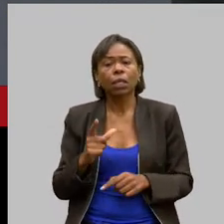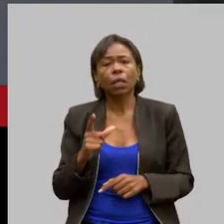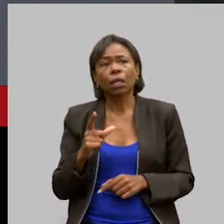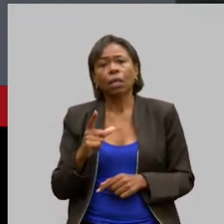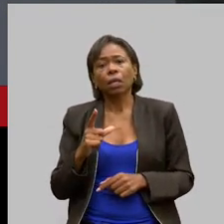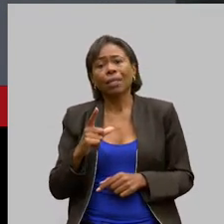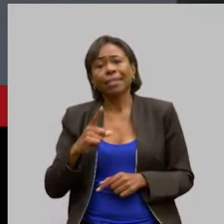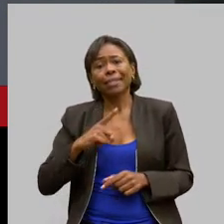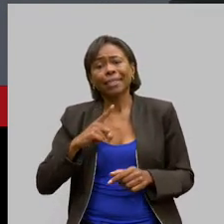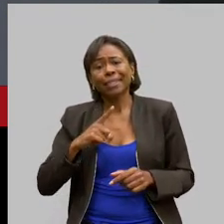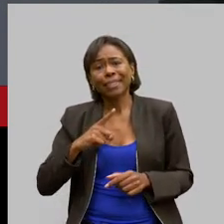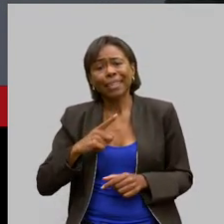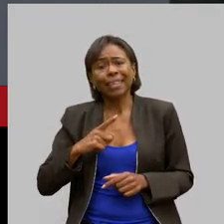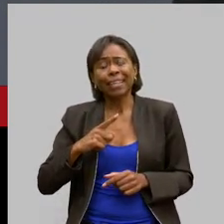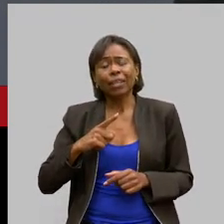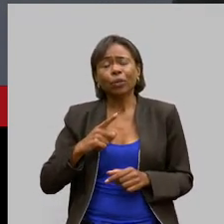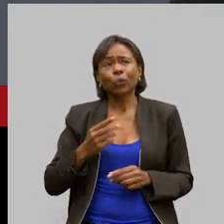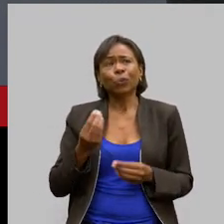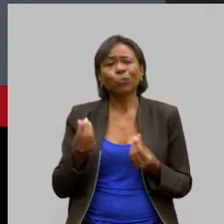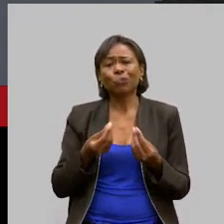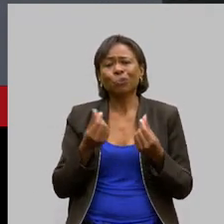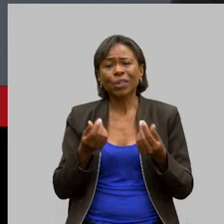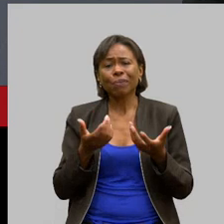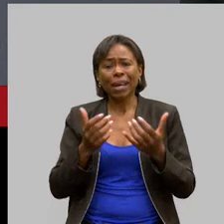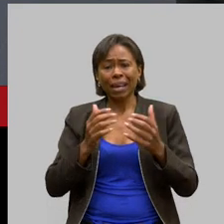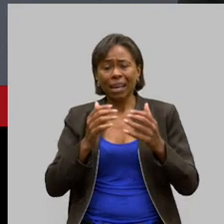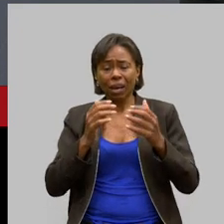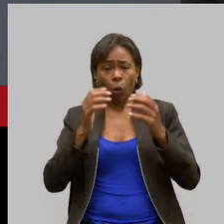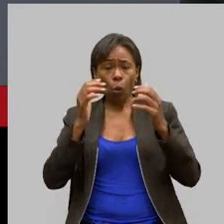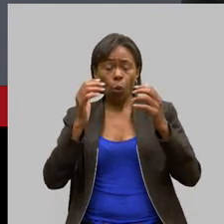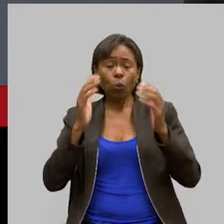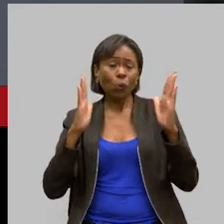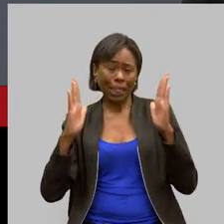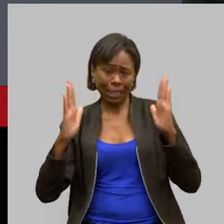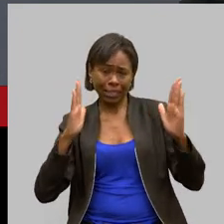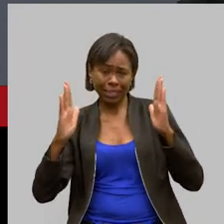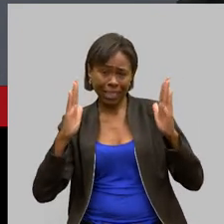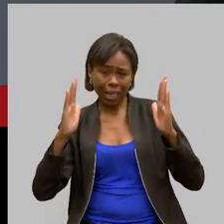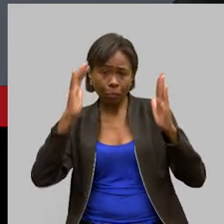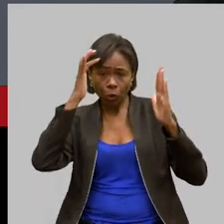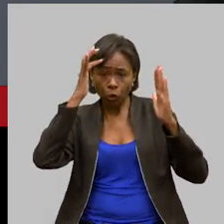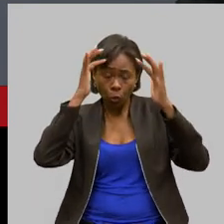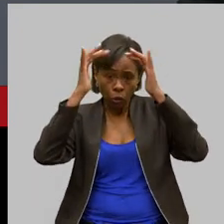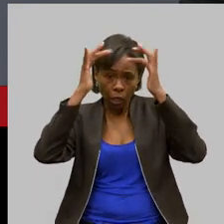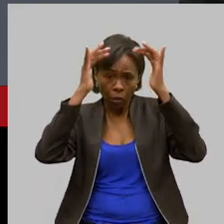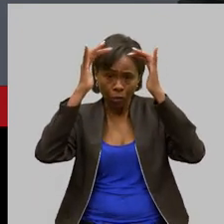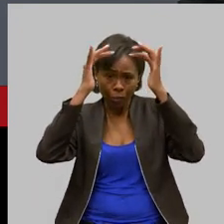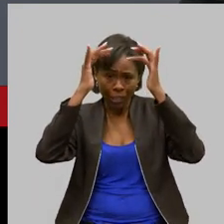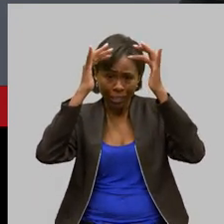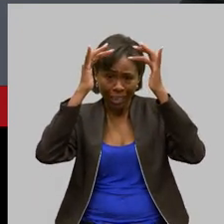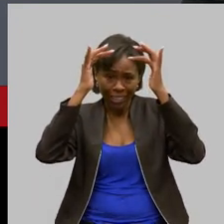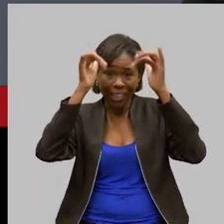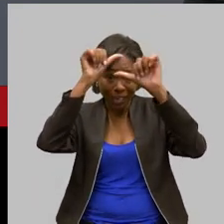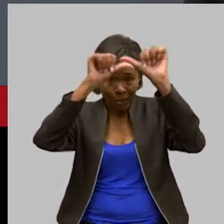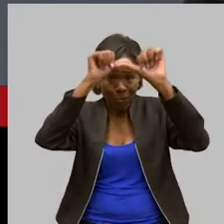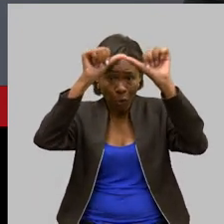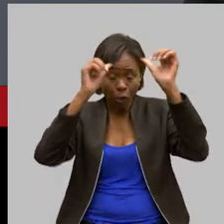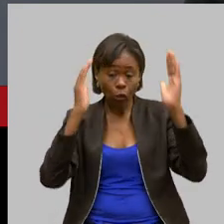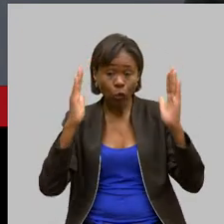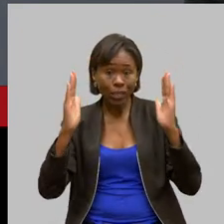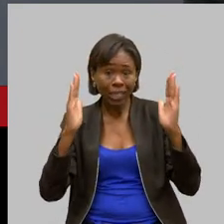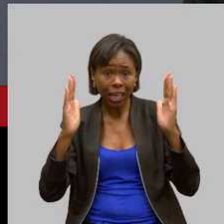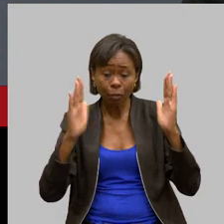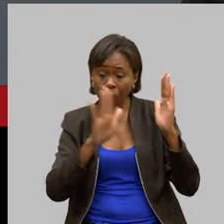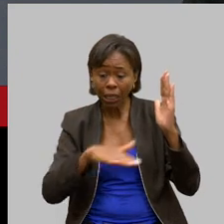janela de neuroplasticidade que se você perder na infância vai ser muito difícil recuperar posteriormente Então